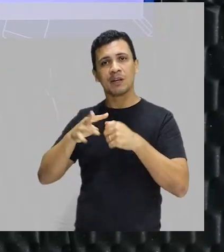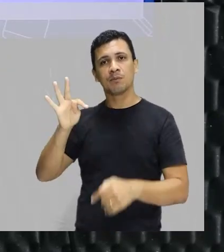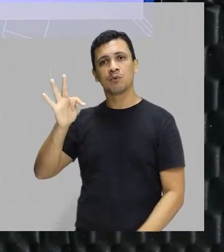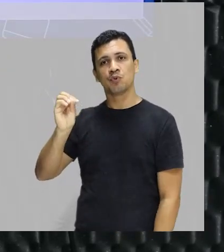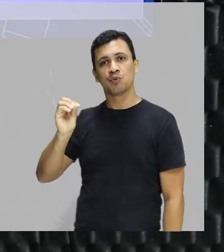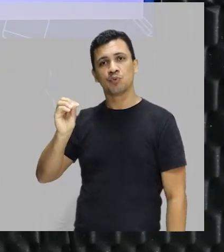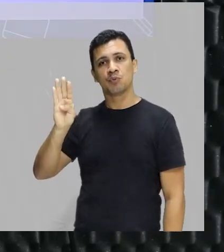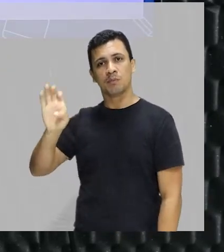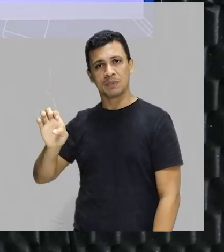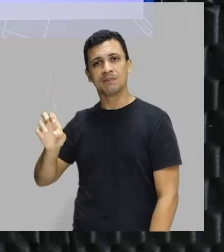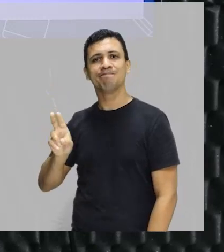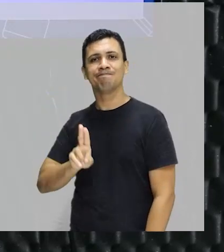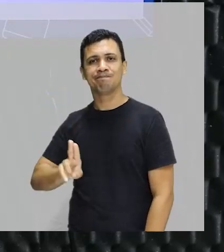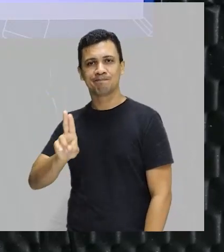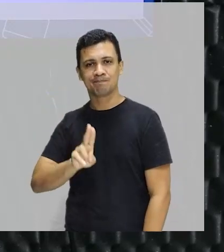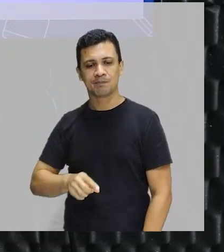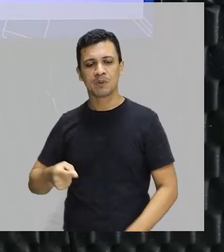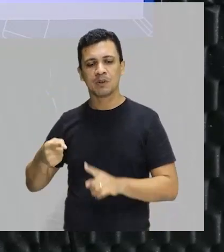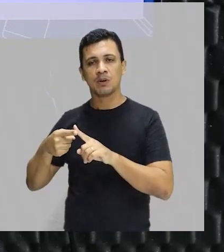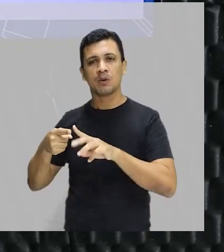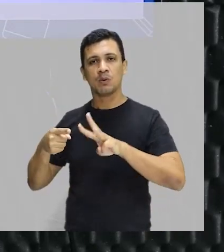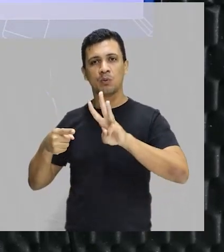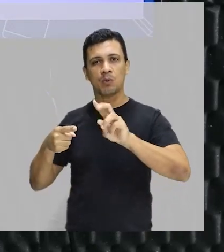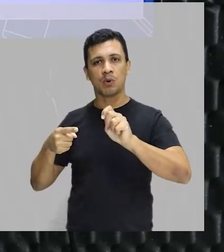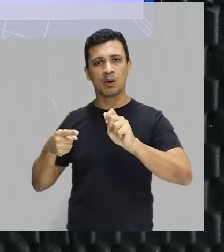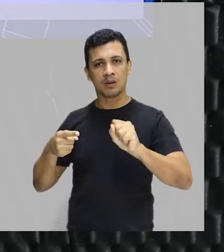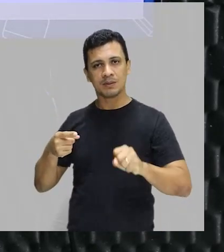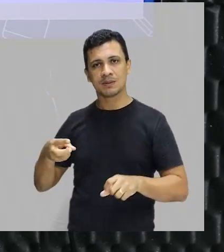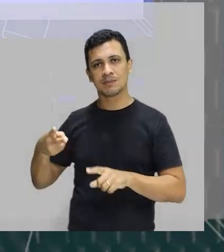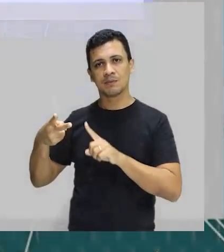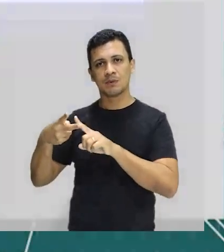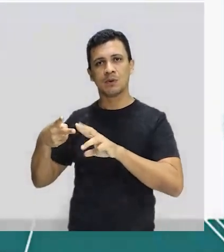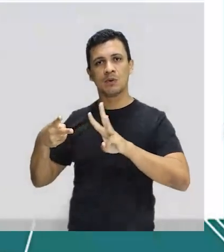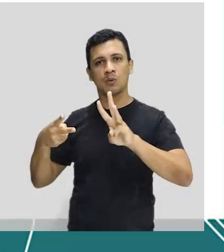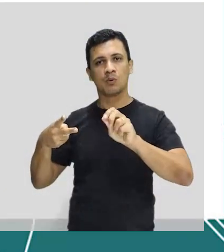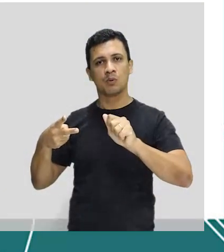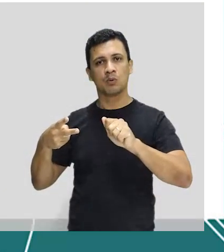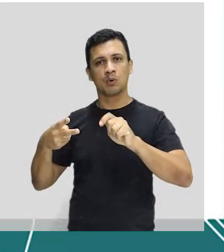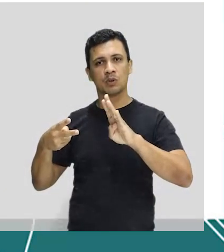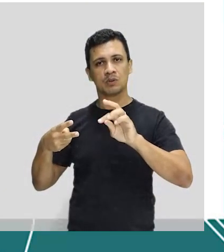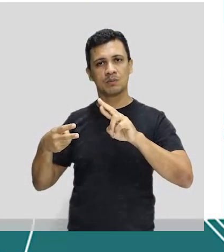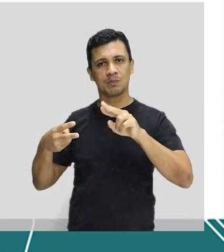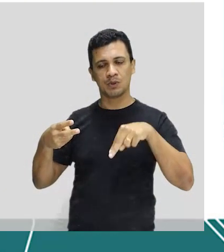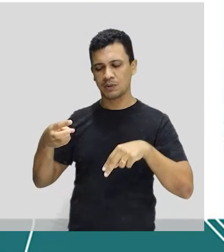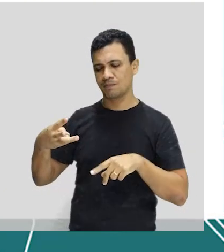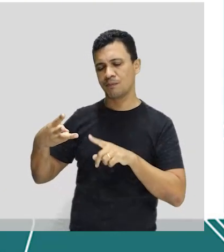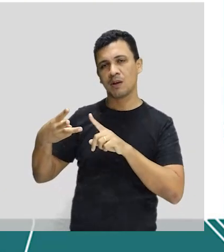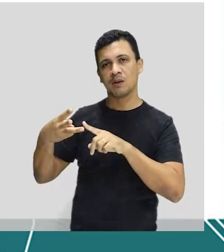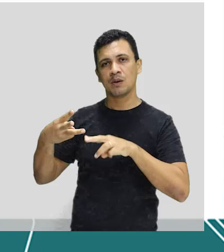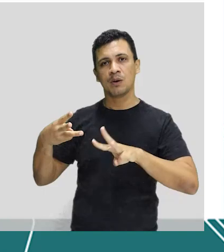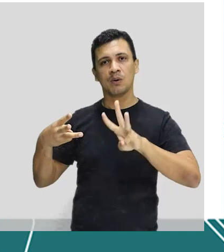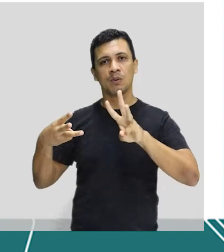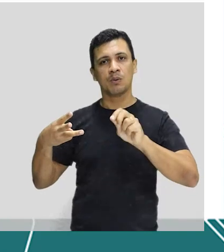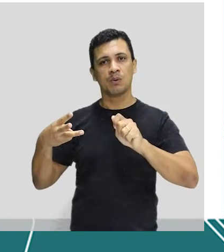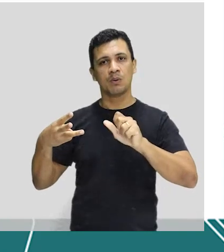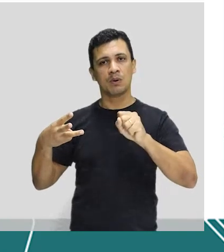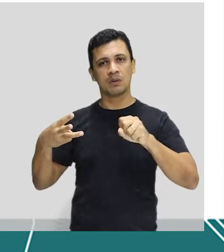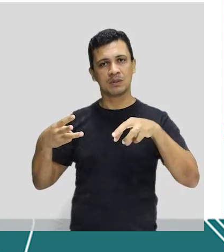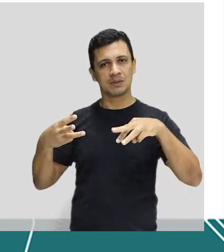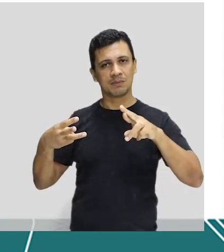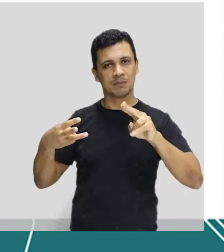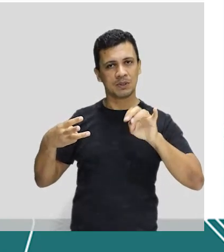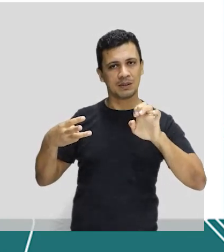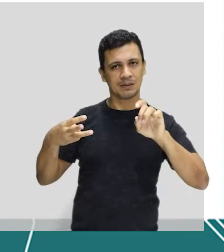utilizado. Was born, depois eu tenho aqui was married e was the first.